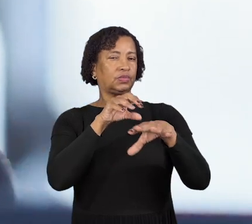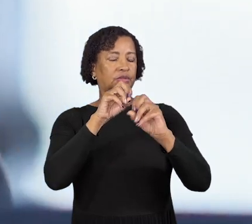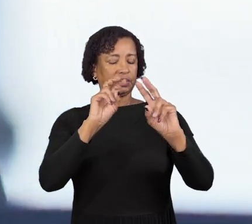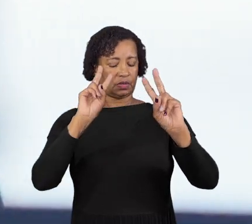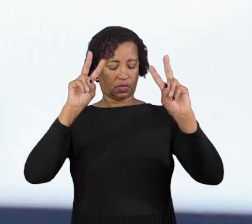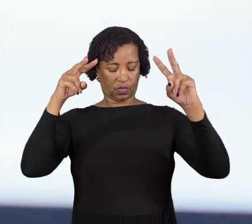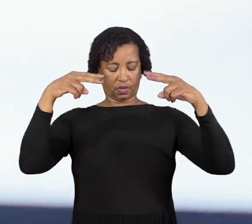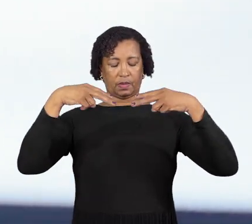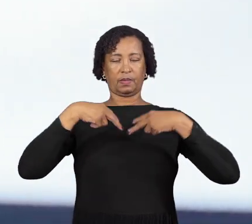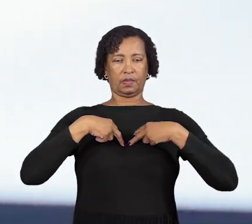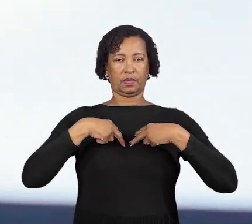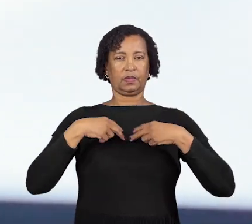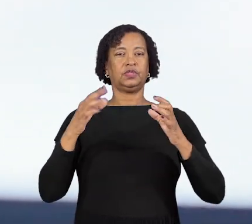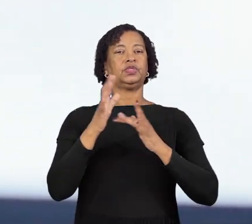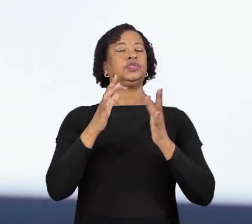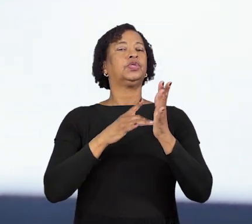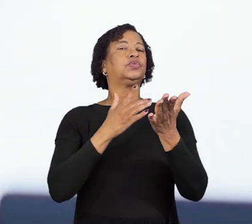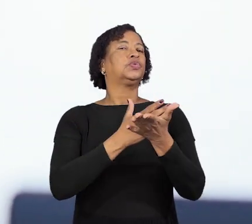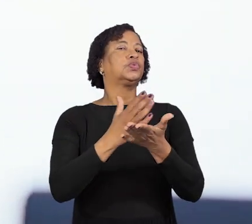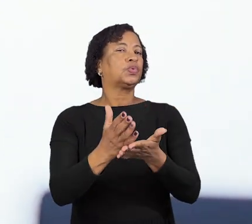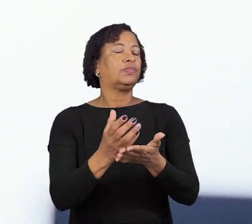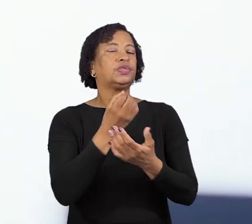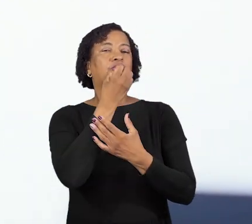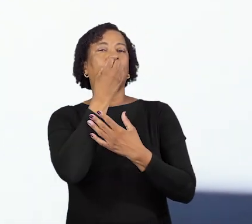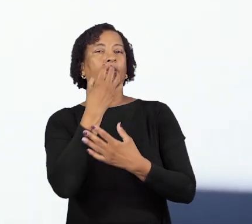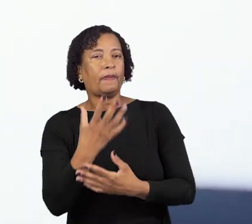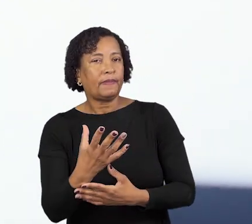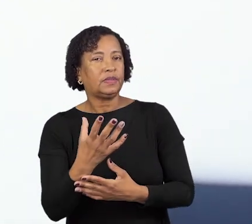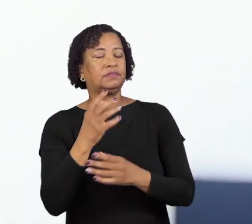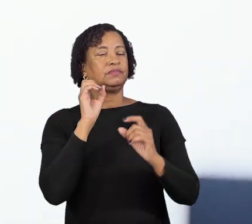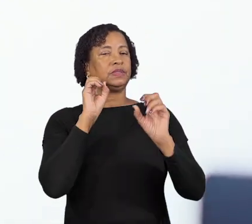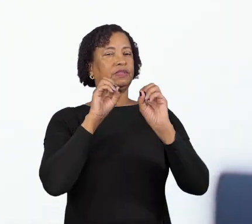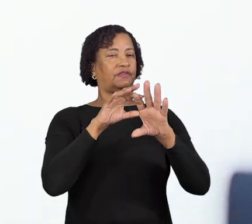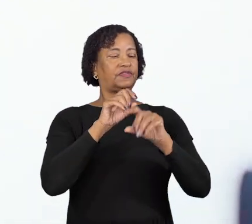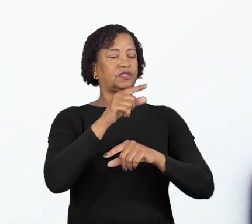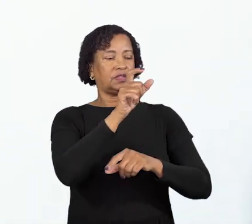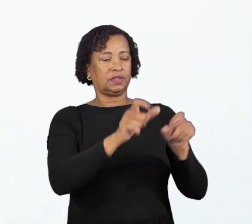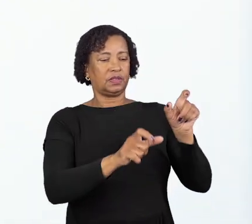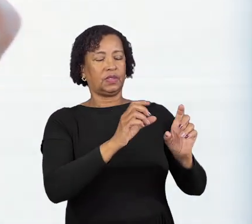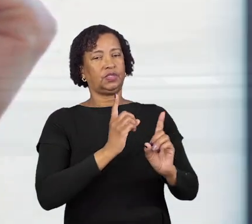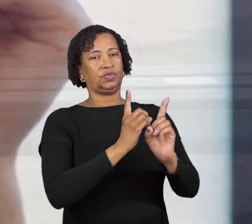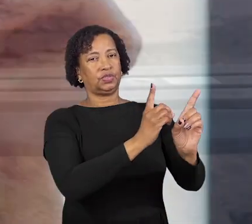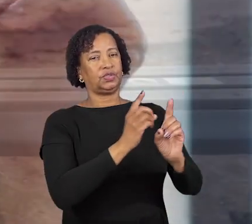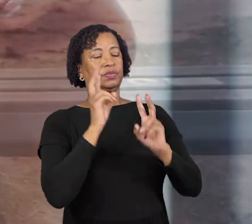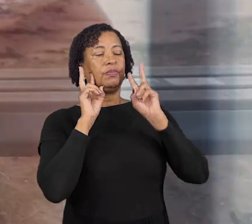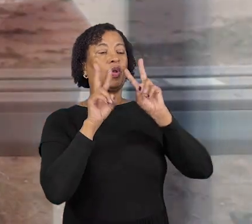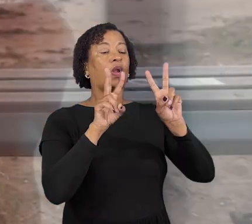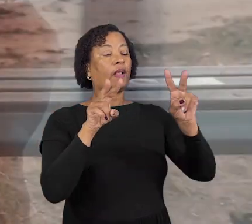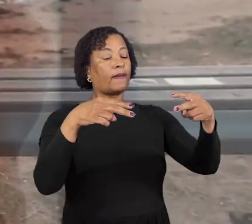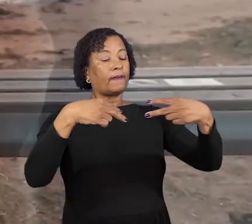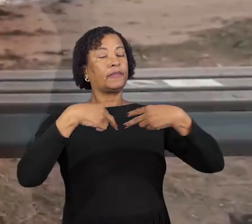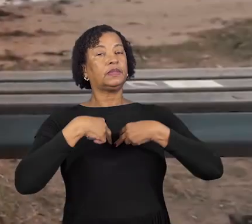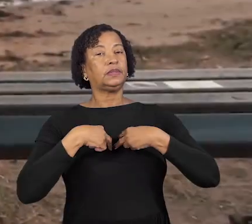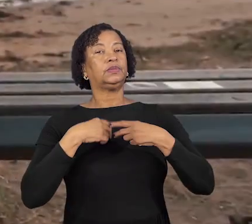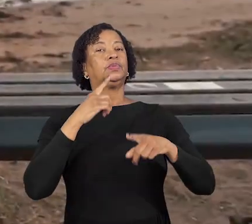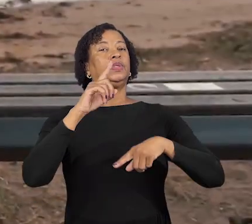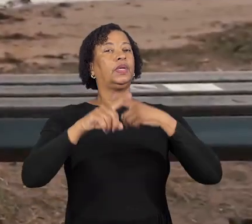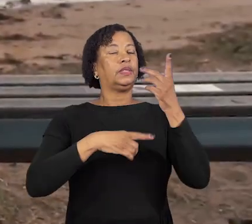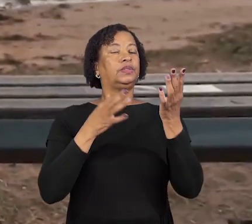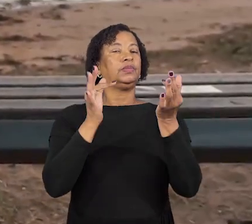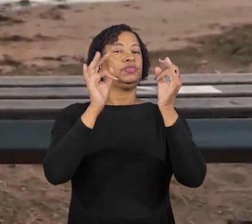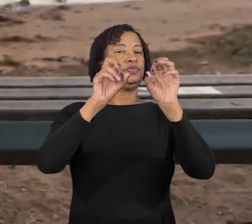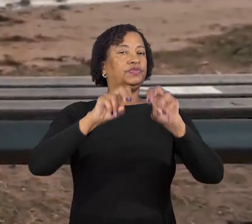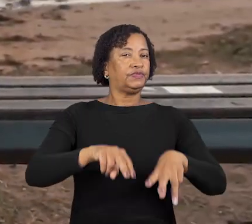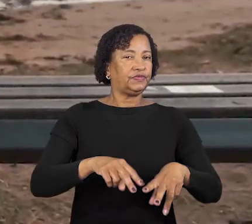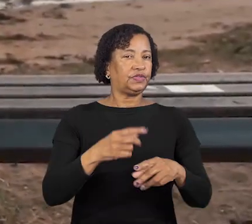começou seu ensino com as bem-aventuranças. Ele estava nos ensinando a olharmos para dentro. E quando conclui seu discurso e finaliza